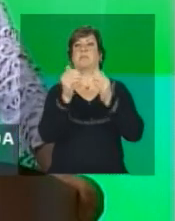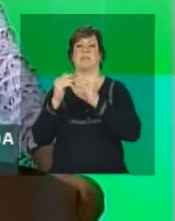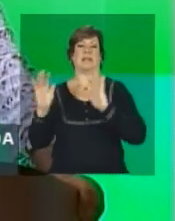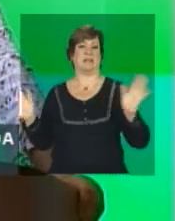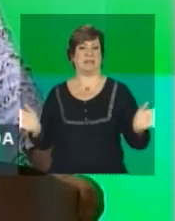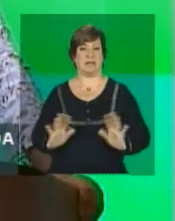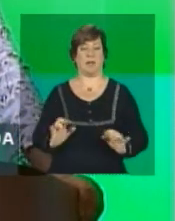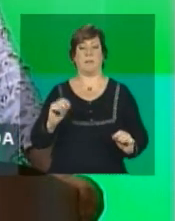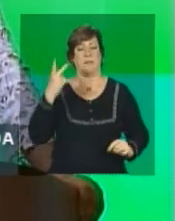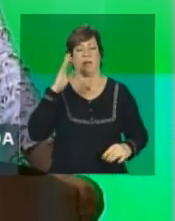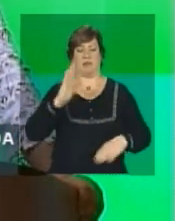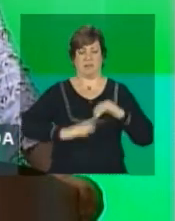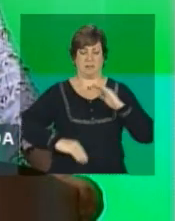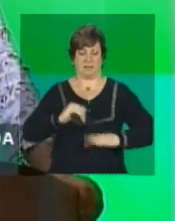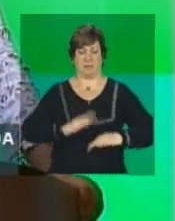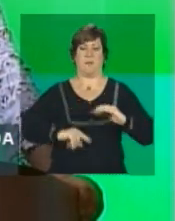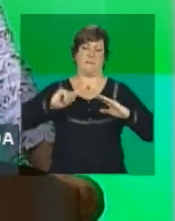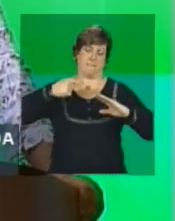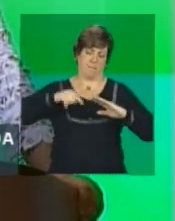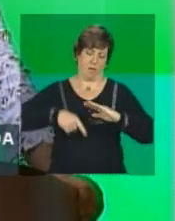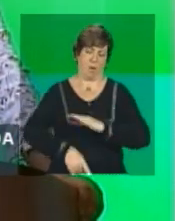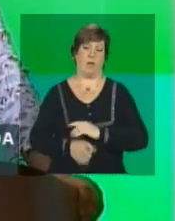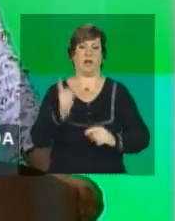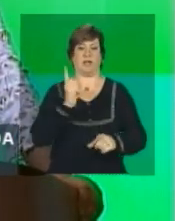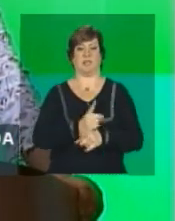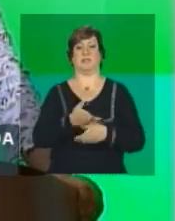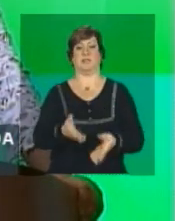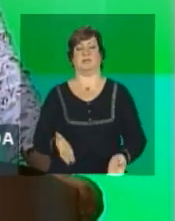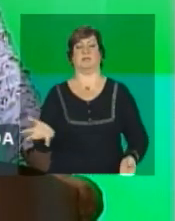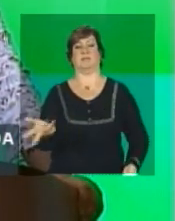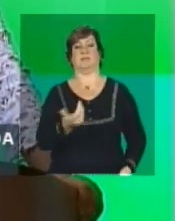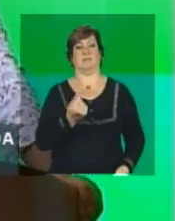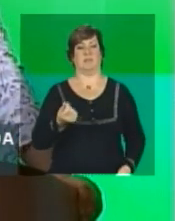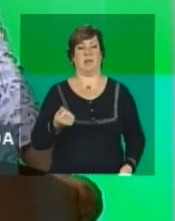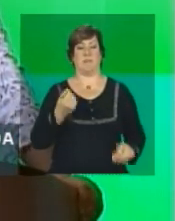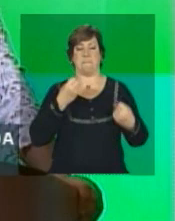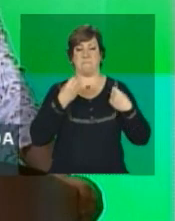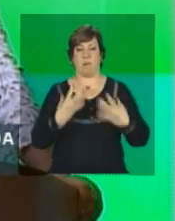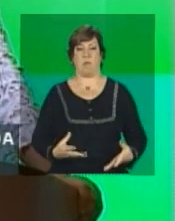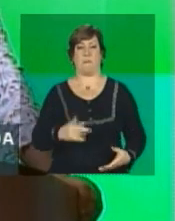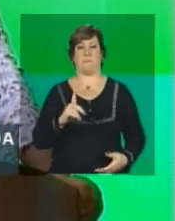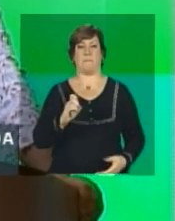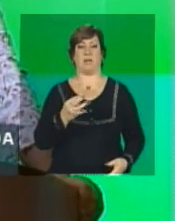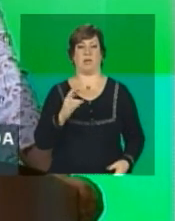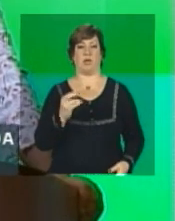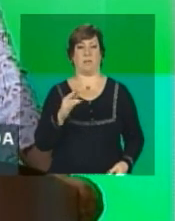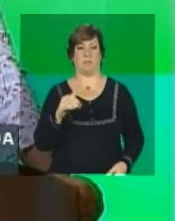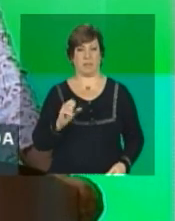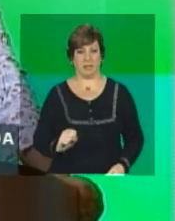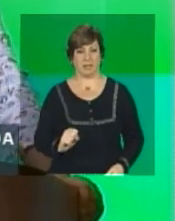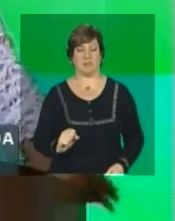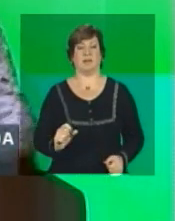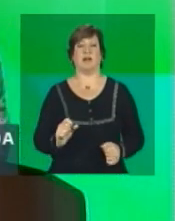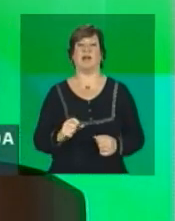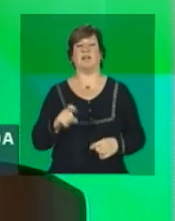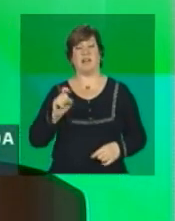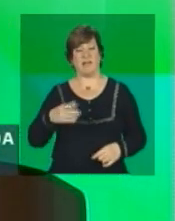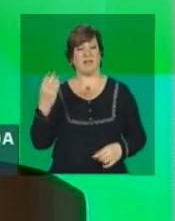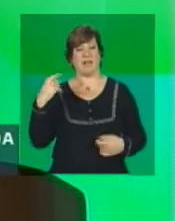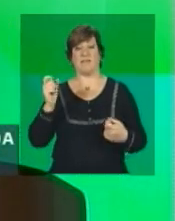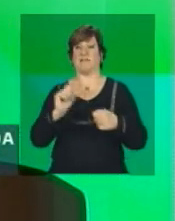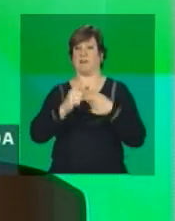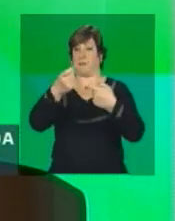para explorar esta riqueza. Ela podia simplesmente fazer parcerias, mas